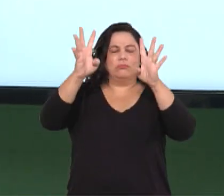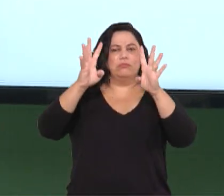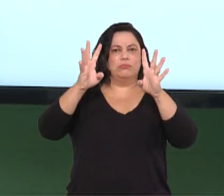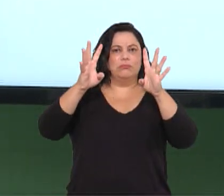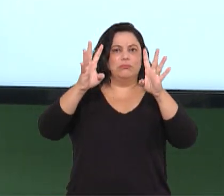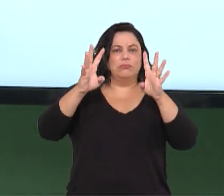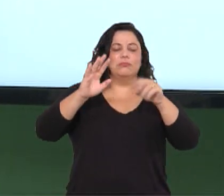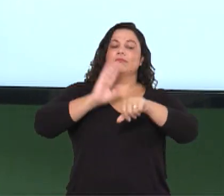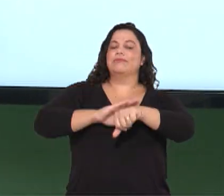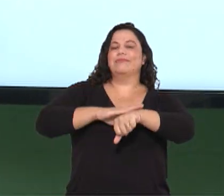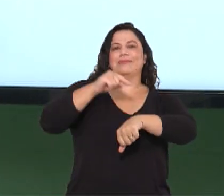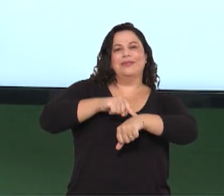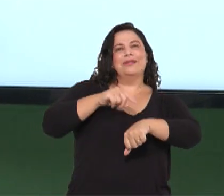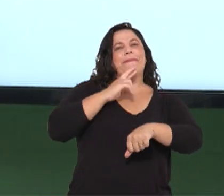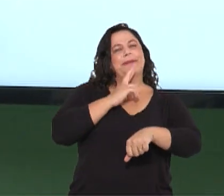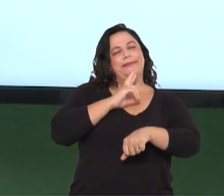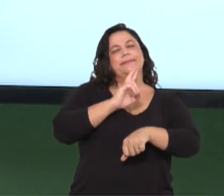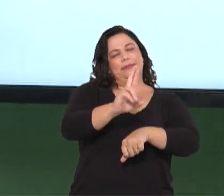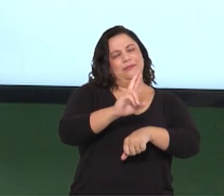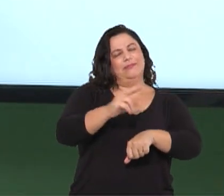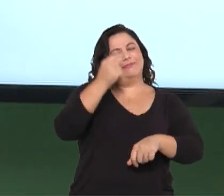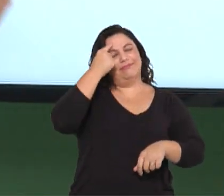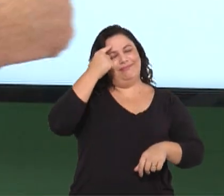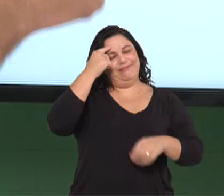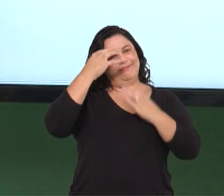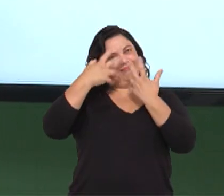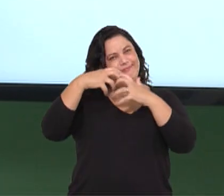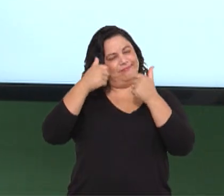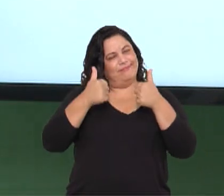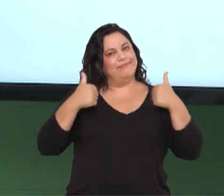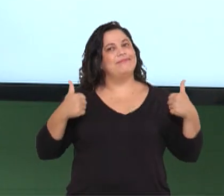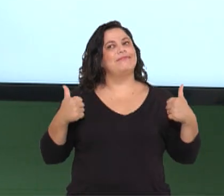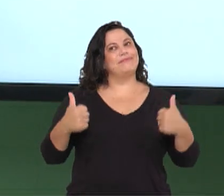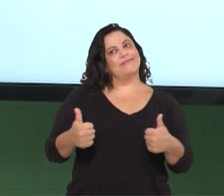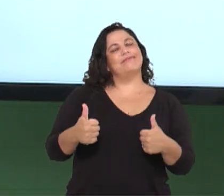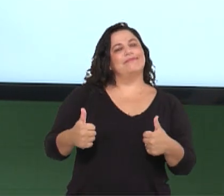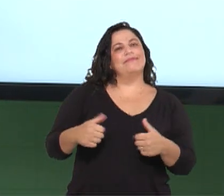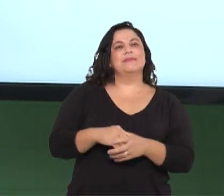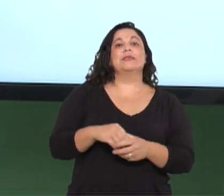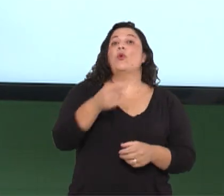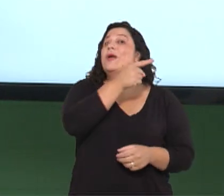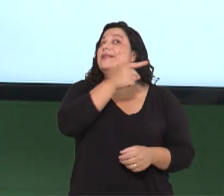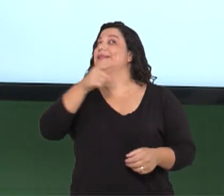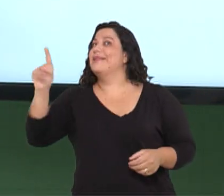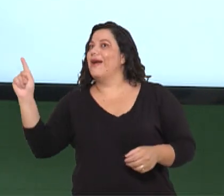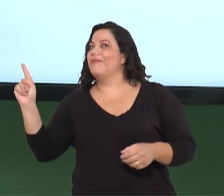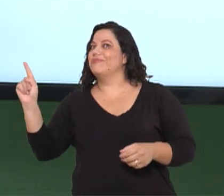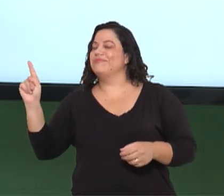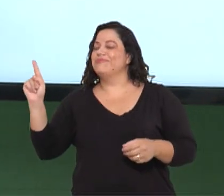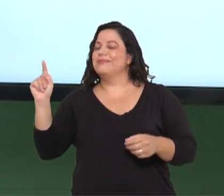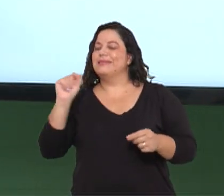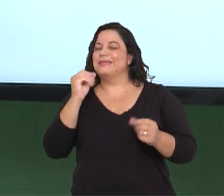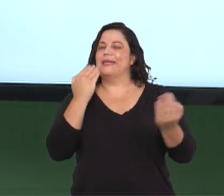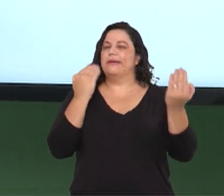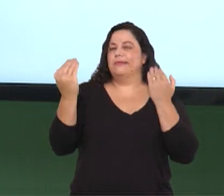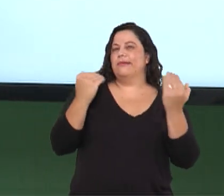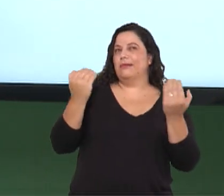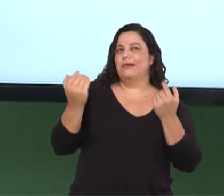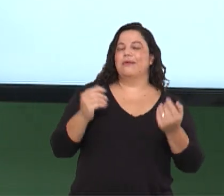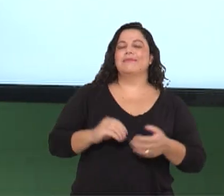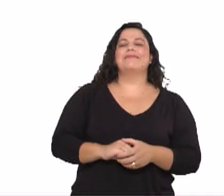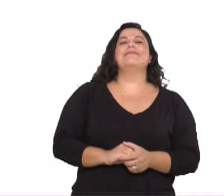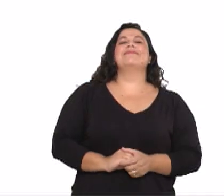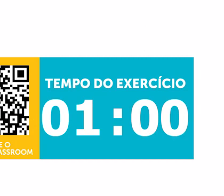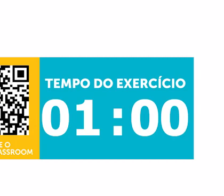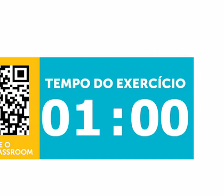Vou dar um tempinho para vocês pensarem qual dessas daqui não se trata de um conectivo de comparação e voltamos para fazer a